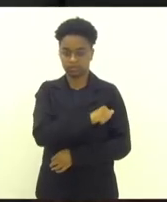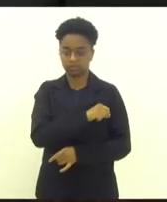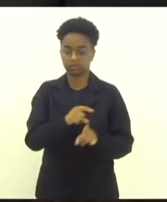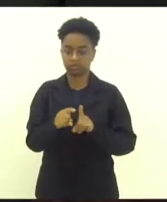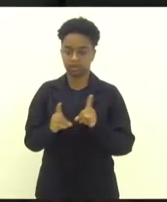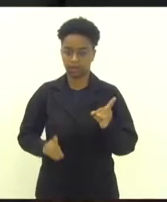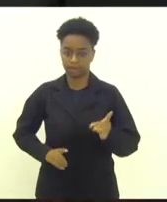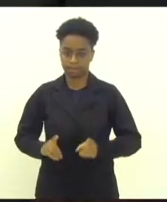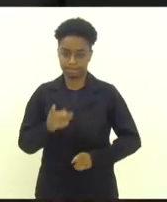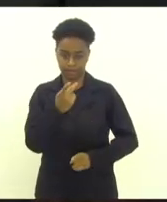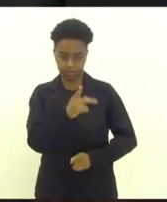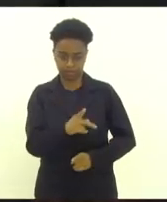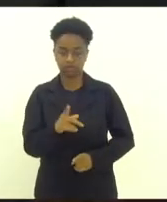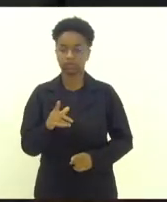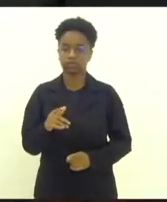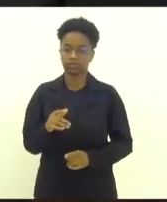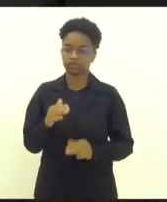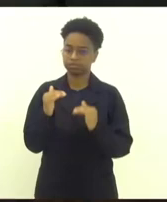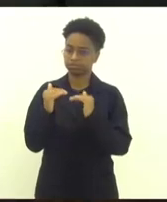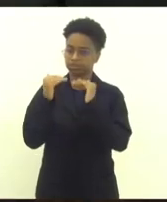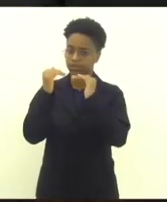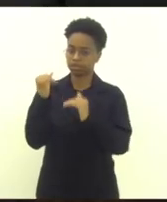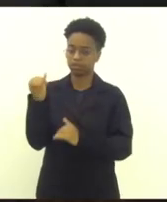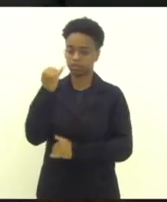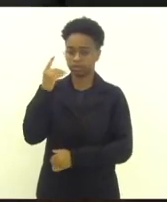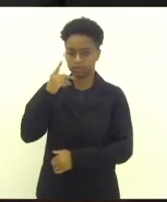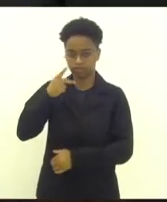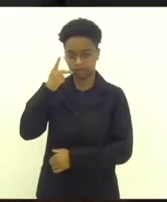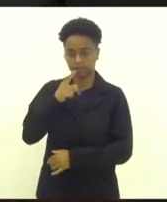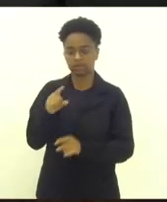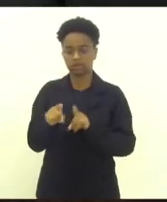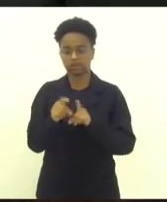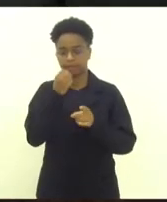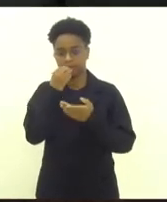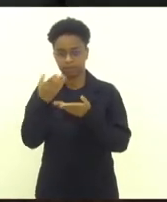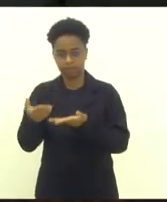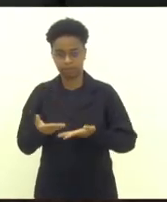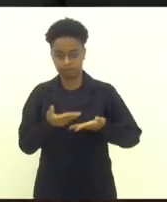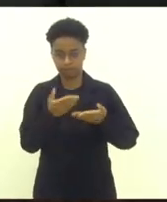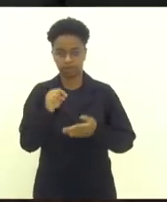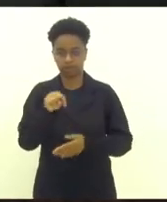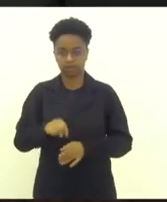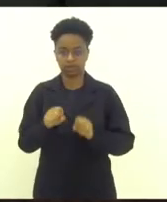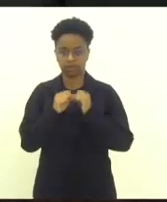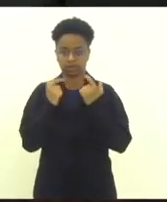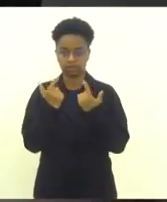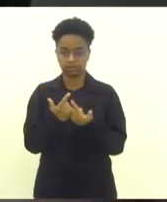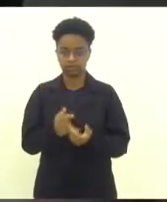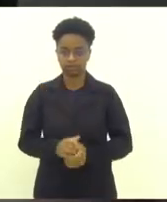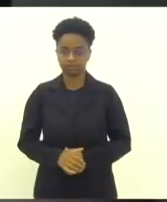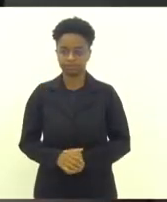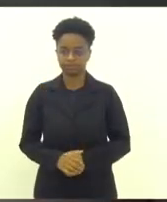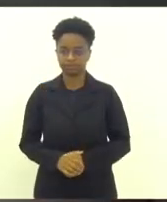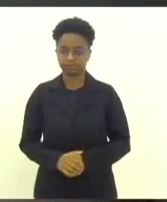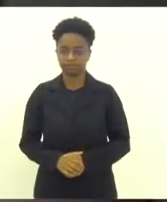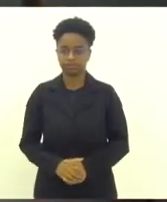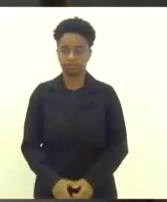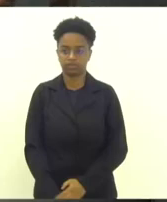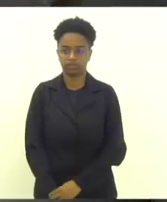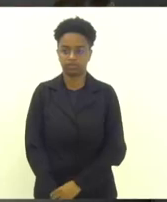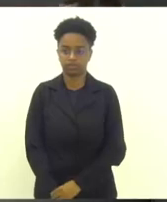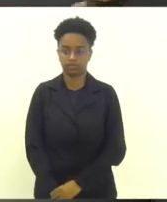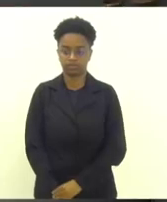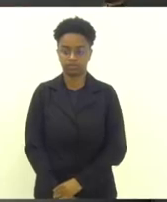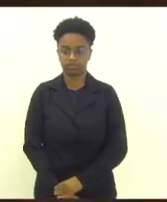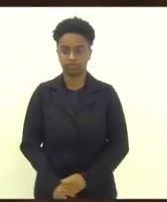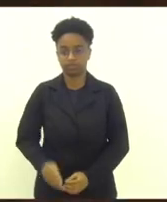vossa excelência que é um grande parlamentar e colega nosso aqui seja bem-vindo Dr Marcelo aí es Parlamento Pode ficar à vontade amigo obrigado